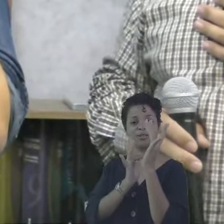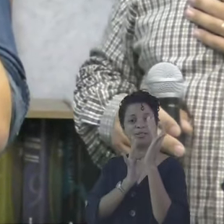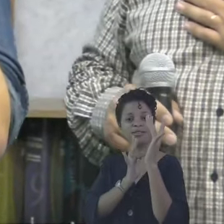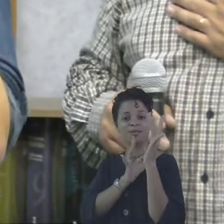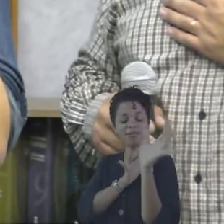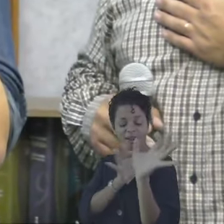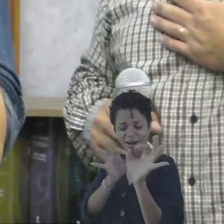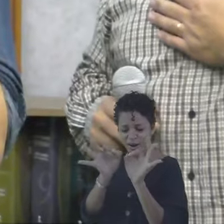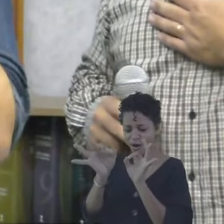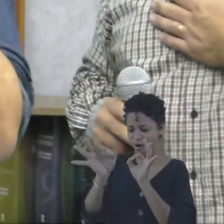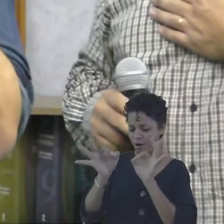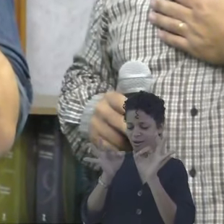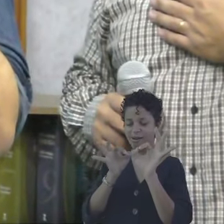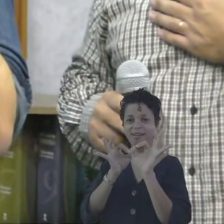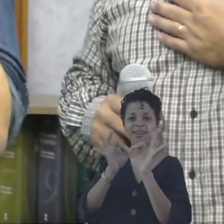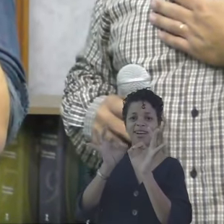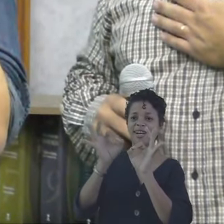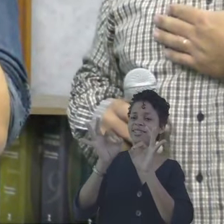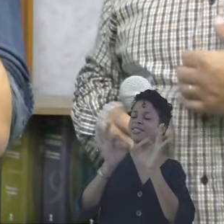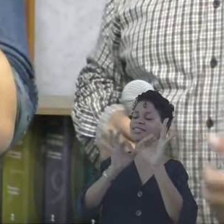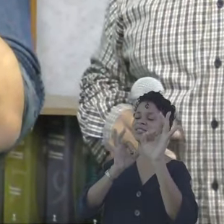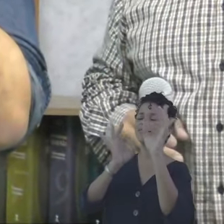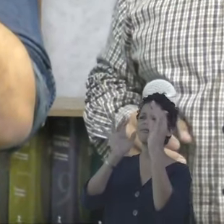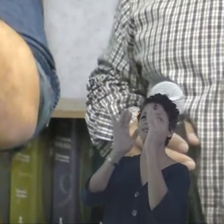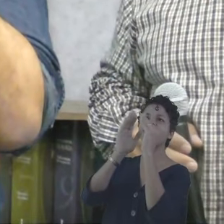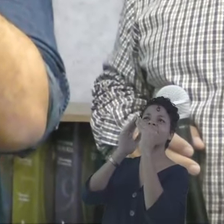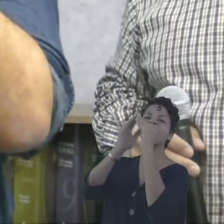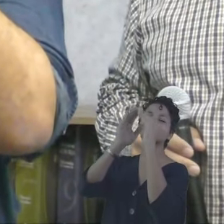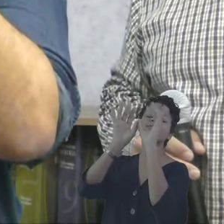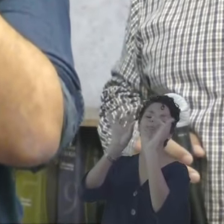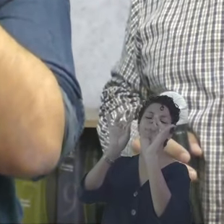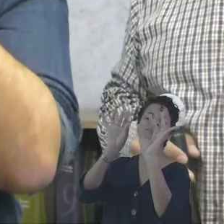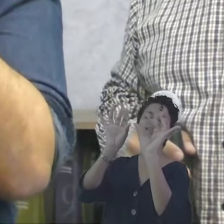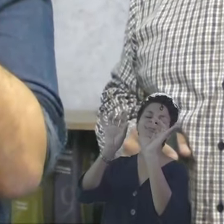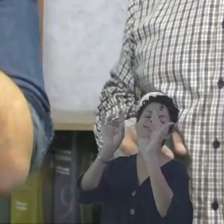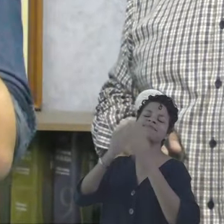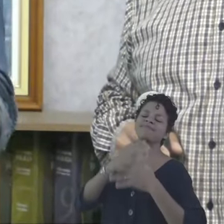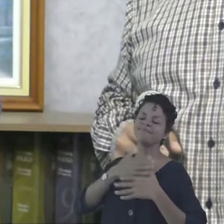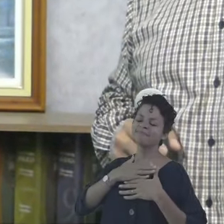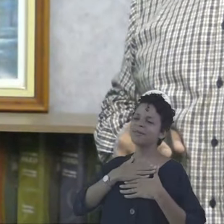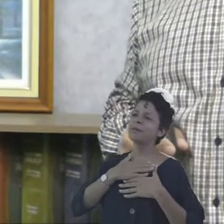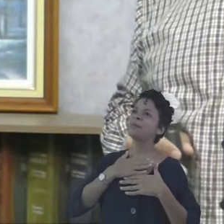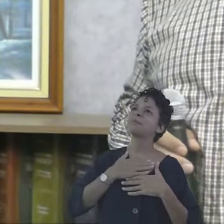preparou a morada ser.